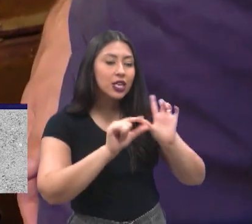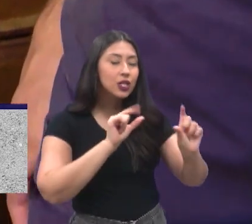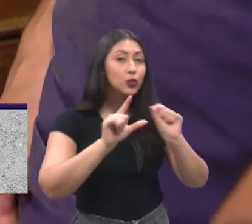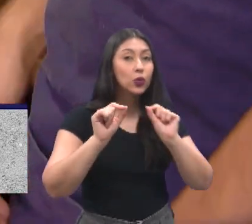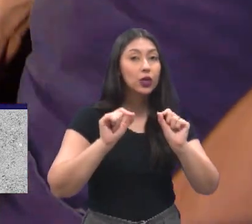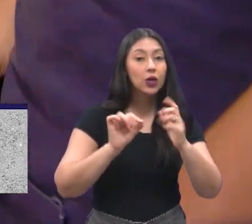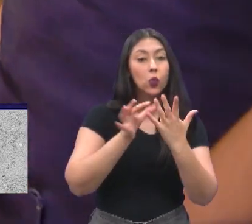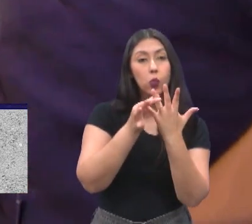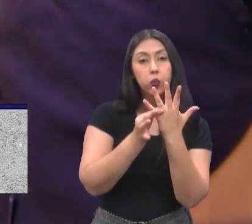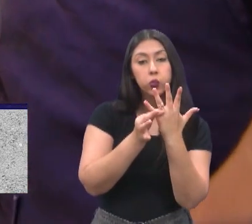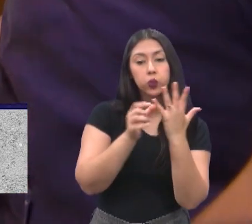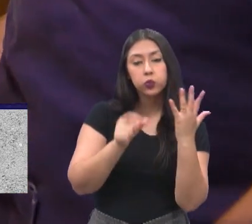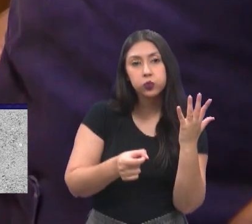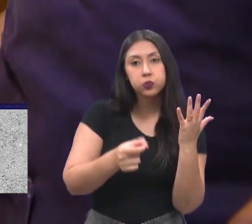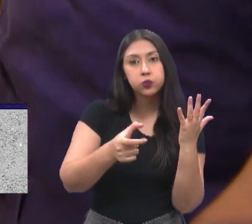aqui.